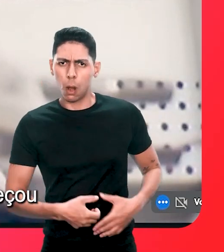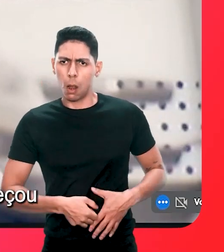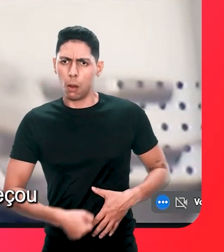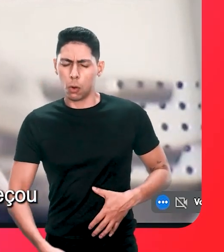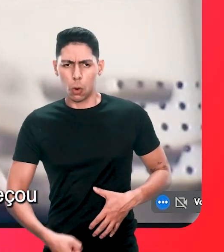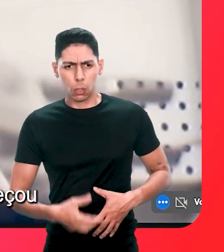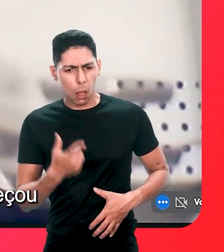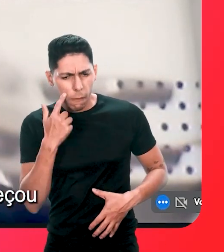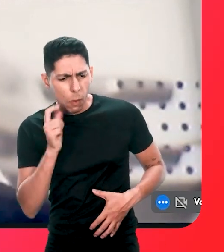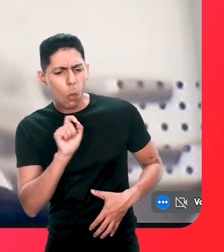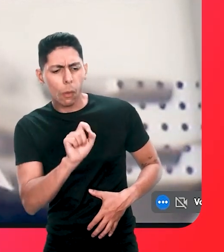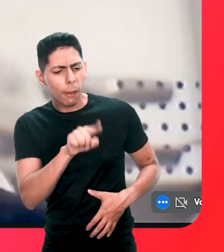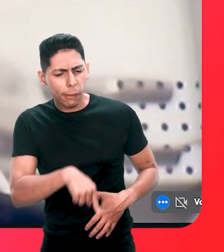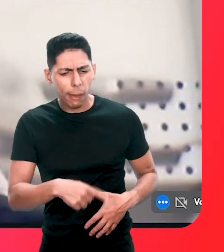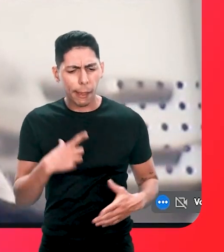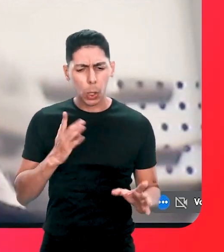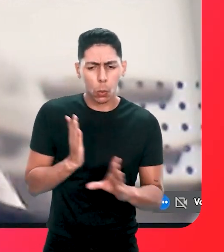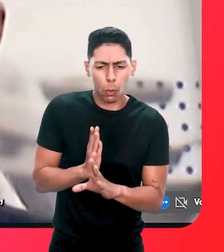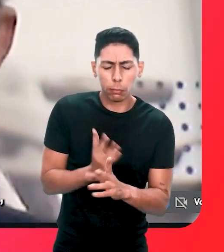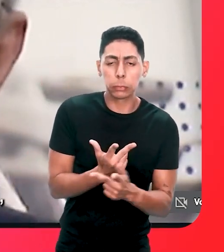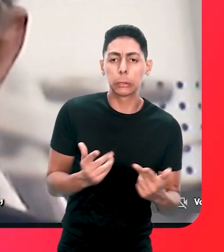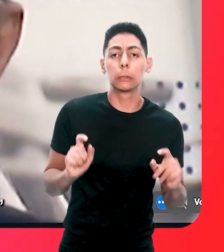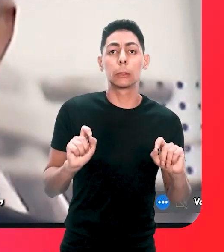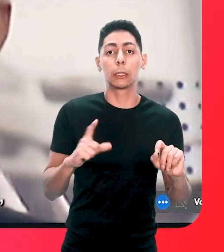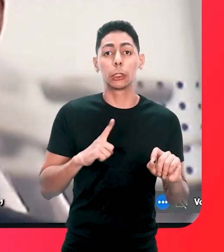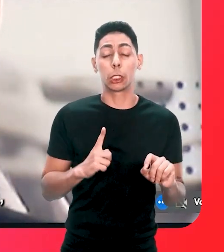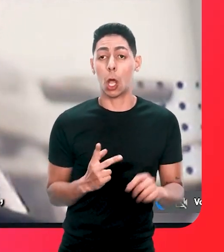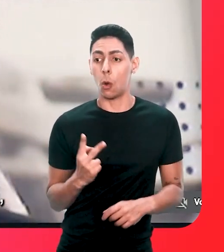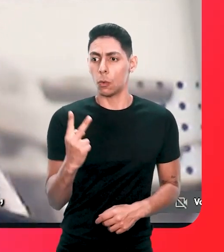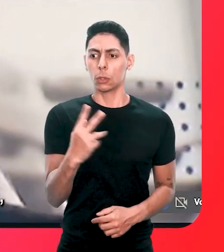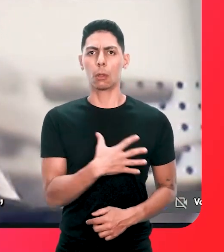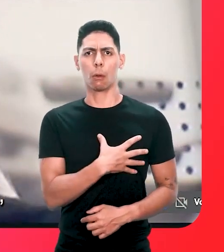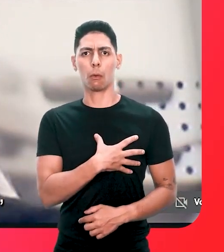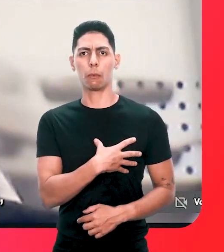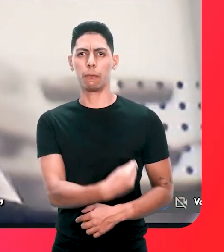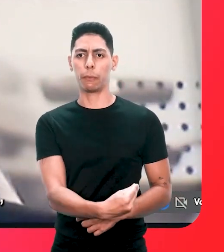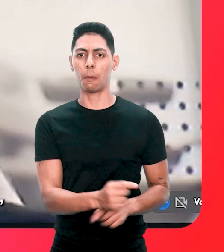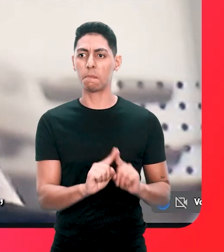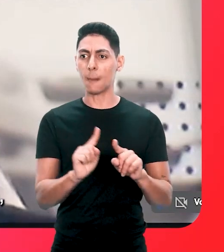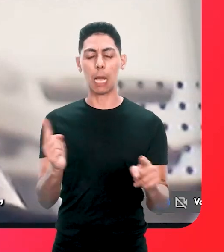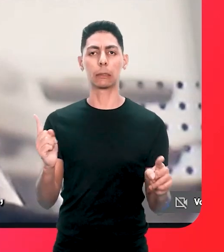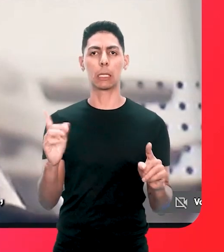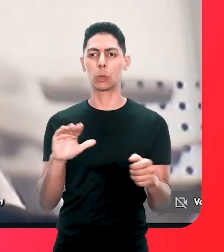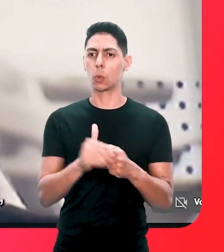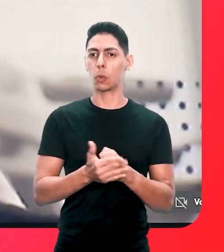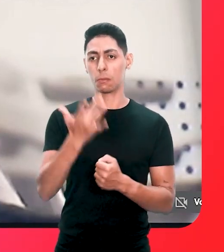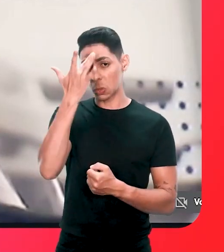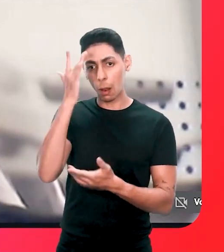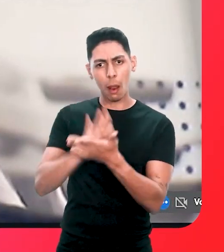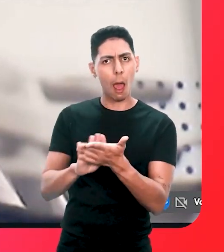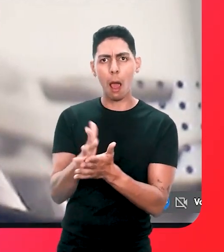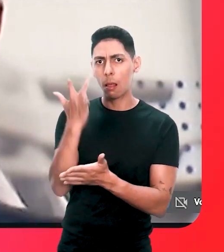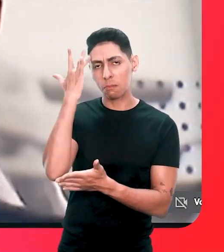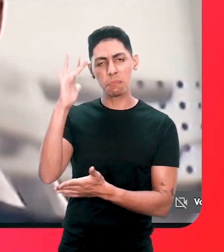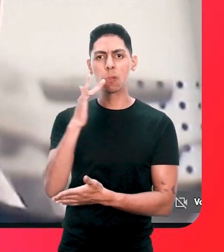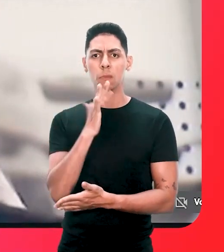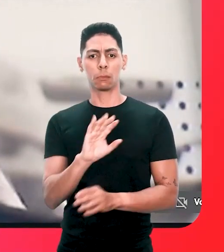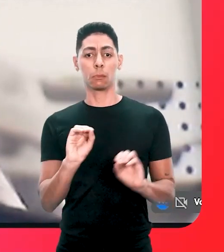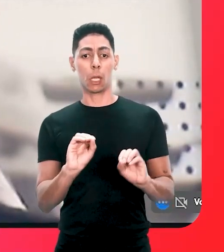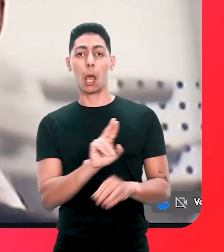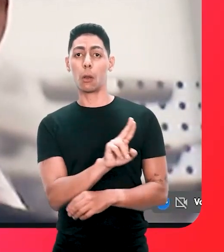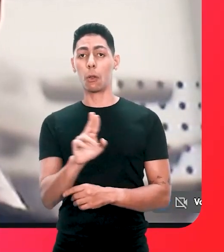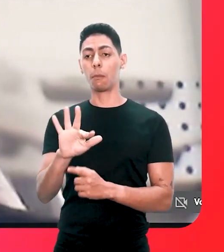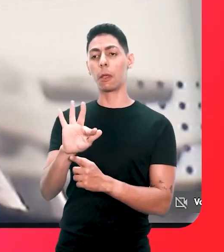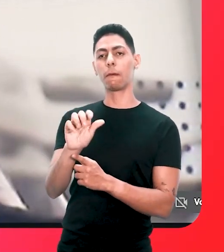assim, o que é isso? O que é isso? O que é isso? Tinha o segundo lá, que ninguém sabia, ninguém esperava, que é o